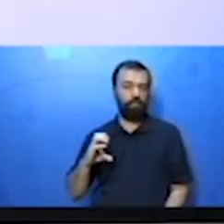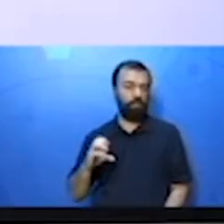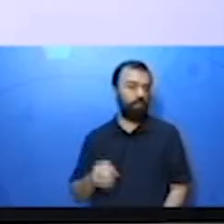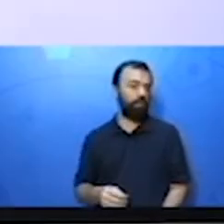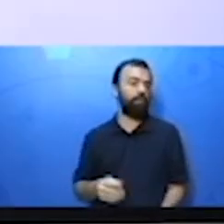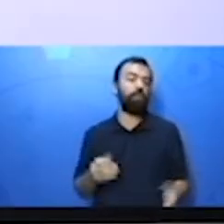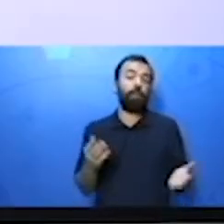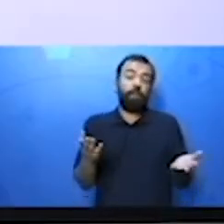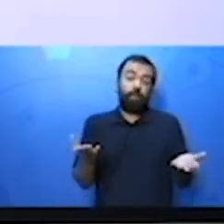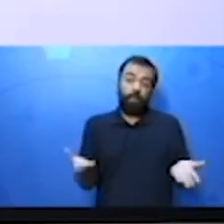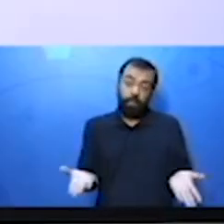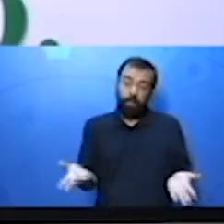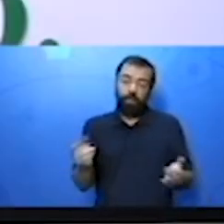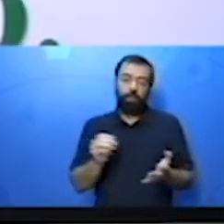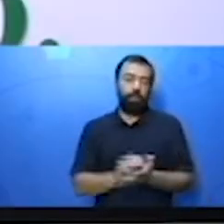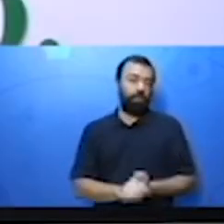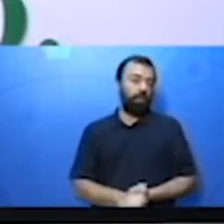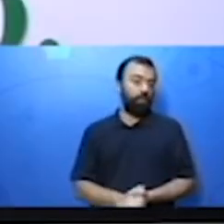Então,